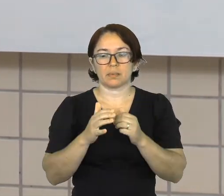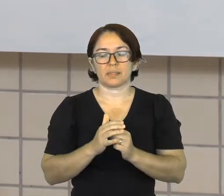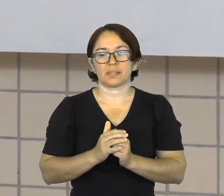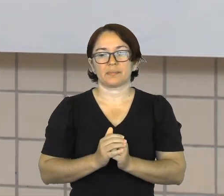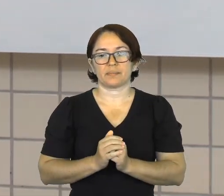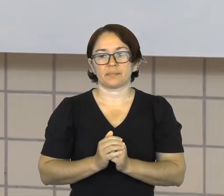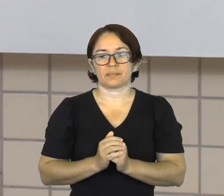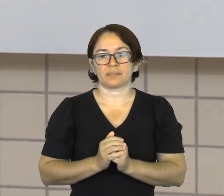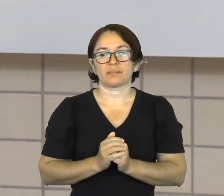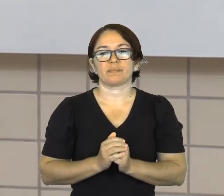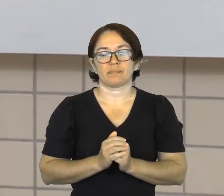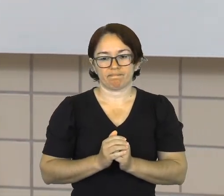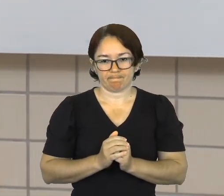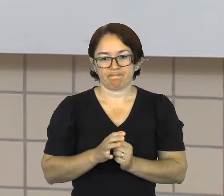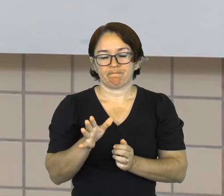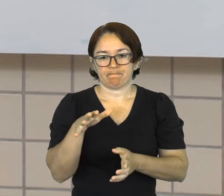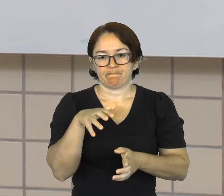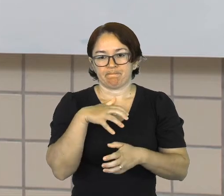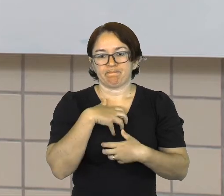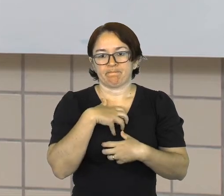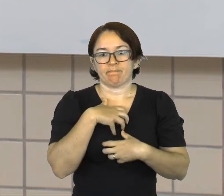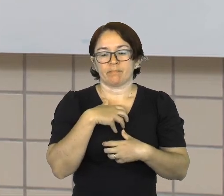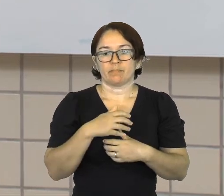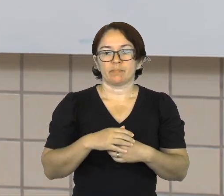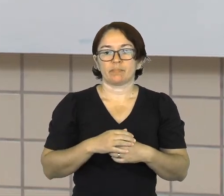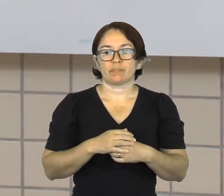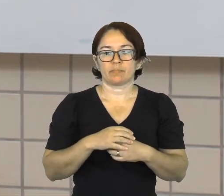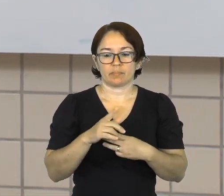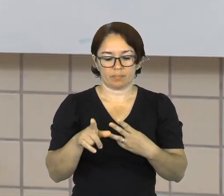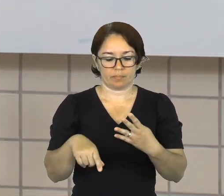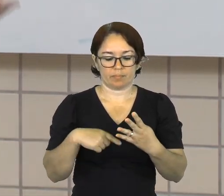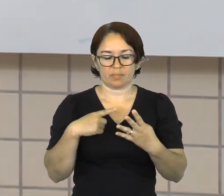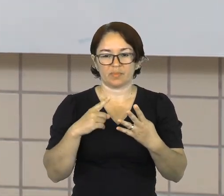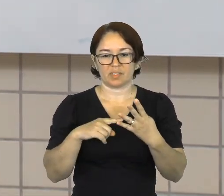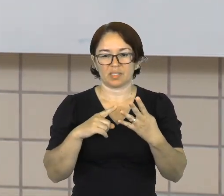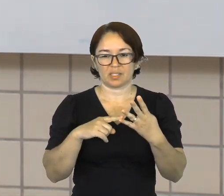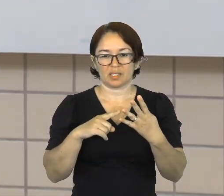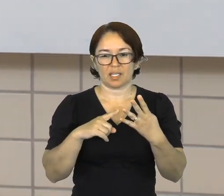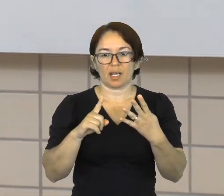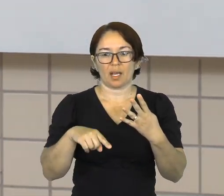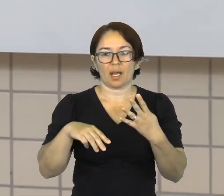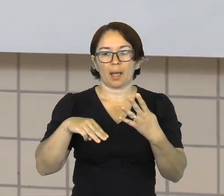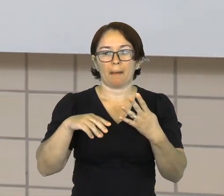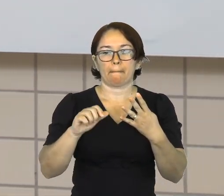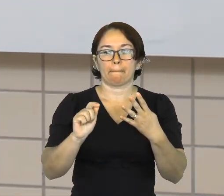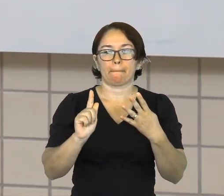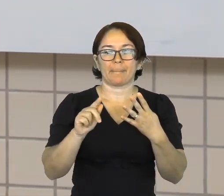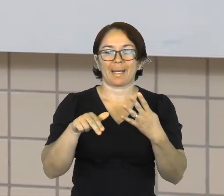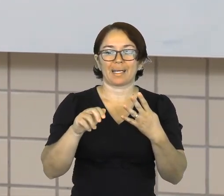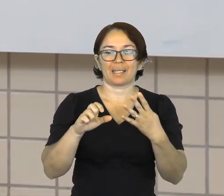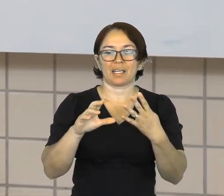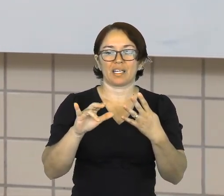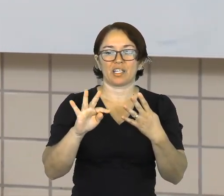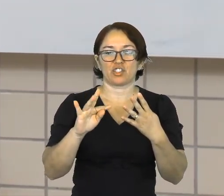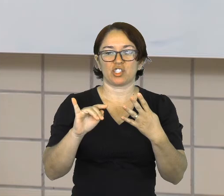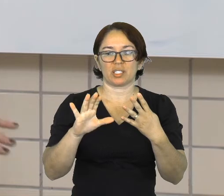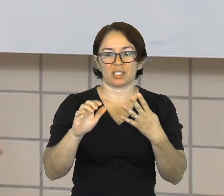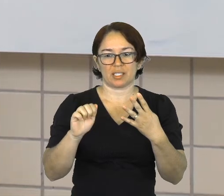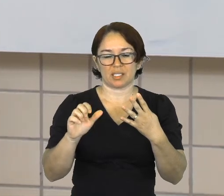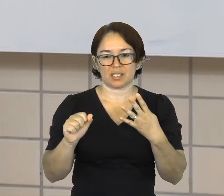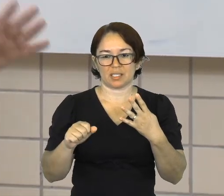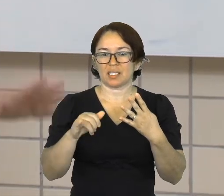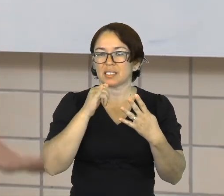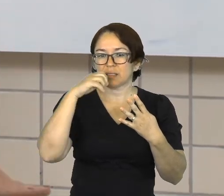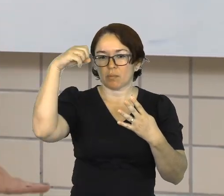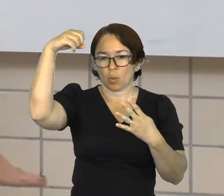matéria, para fazer a propagação dela. As ondas eletromagnéticas, que são aquelas ondas que não precisam de meio para